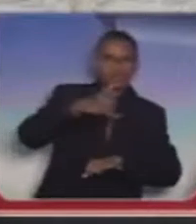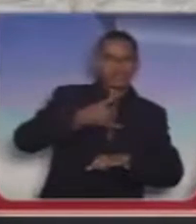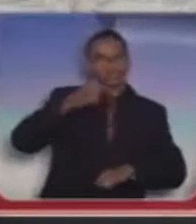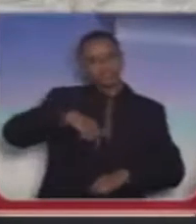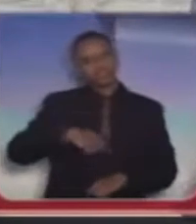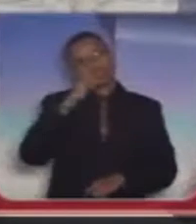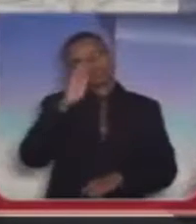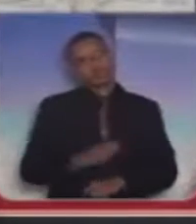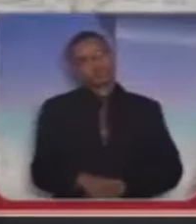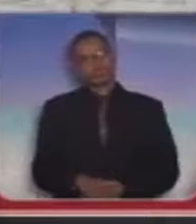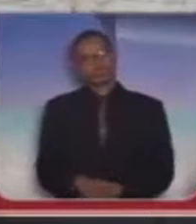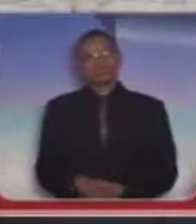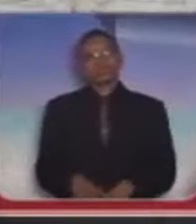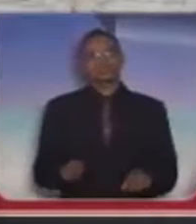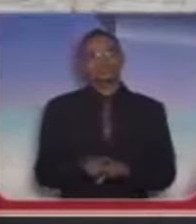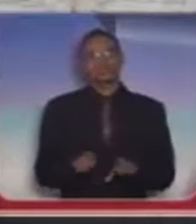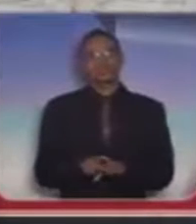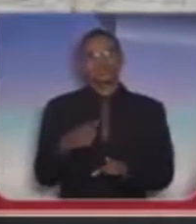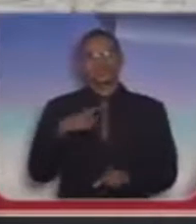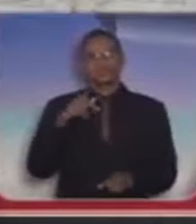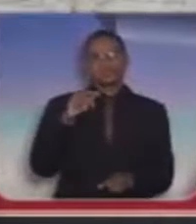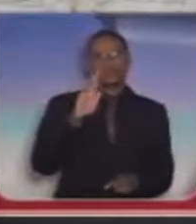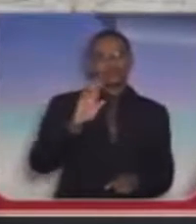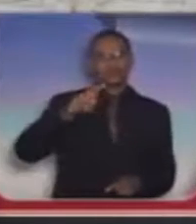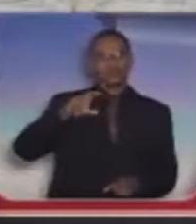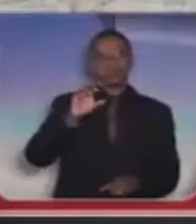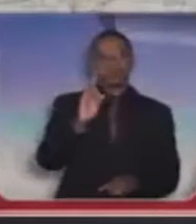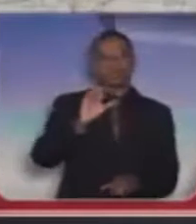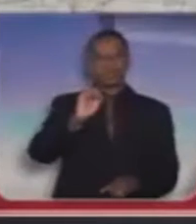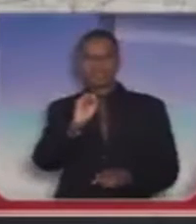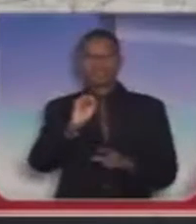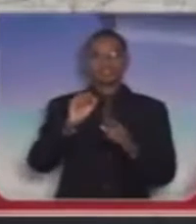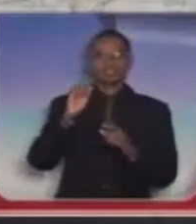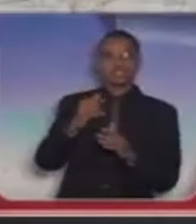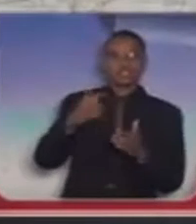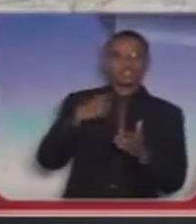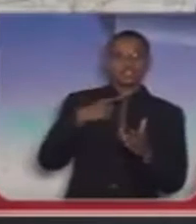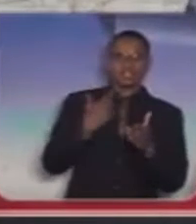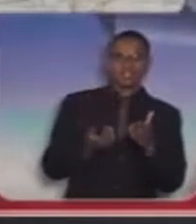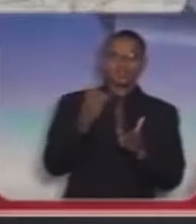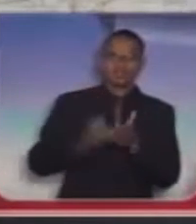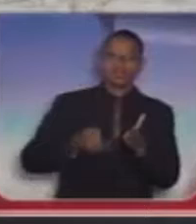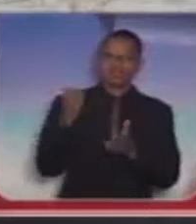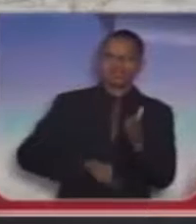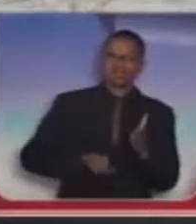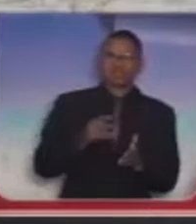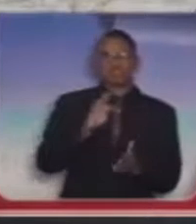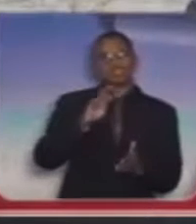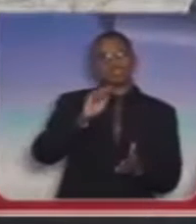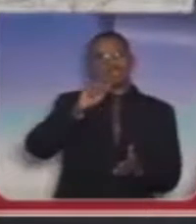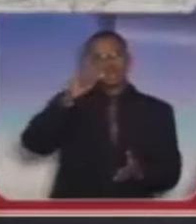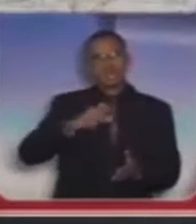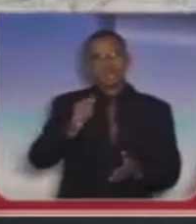no brasil acabaram com o bnds desmontaram as taxas que são taxas diferenciadas